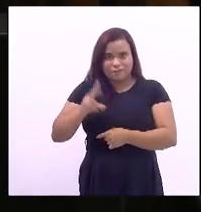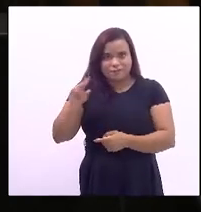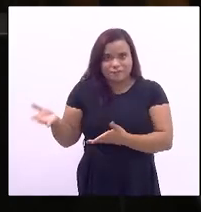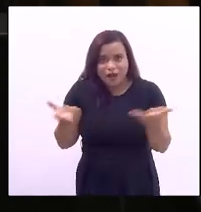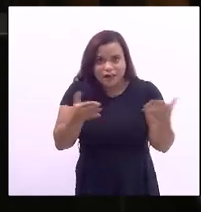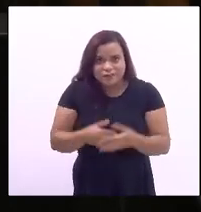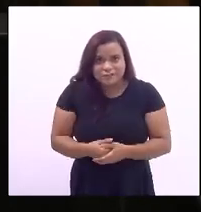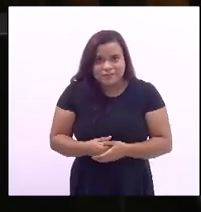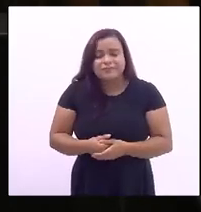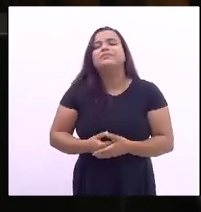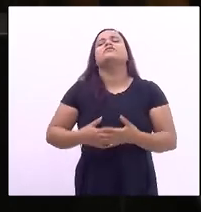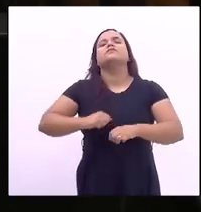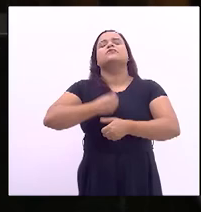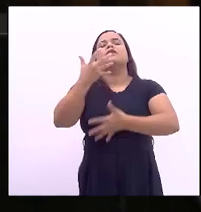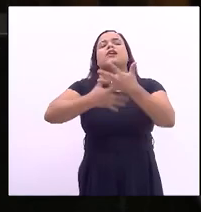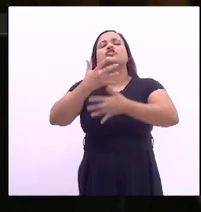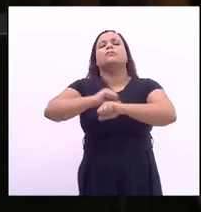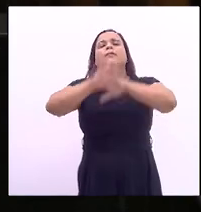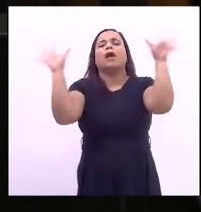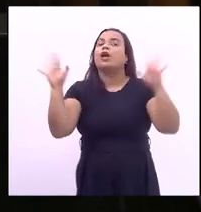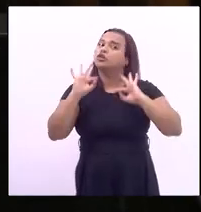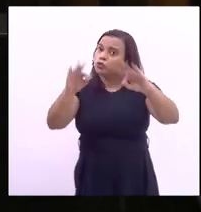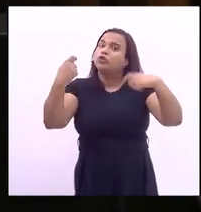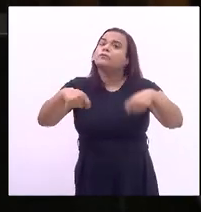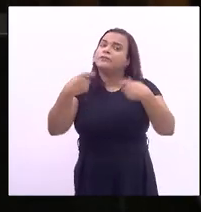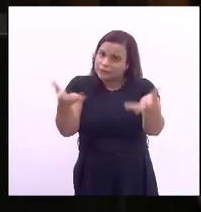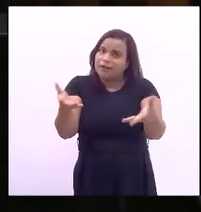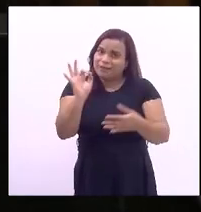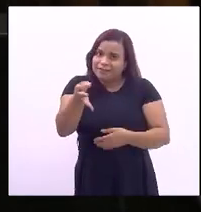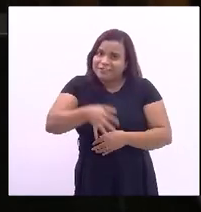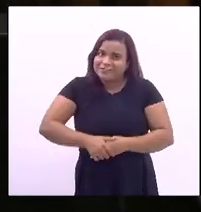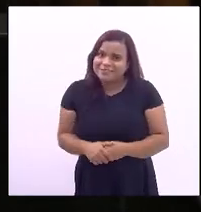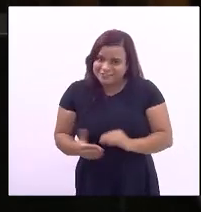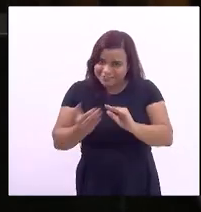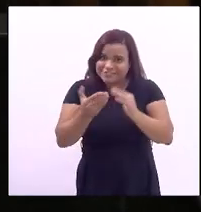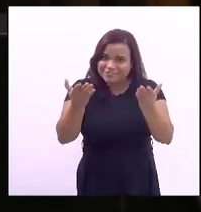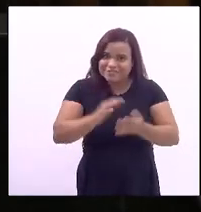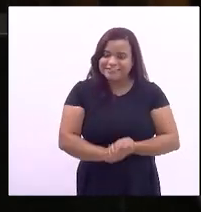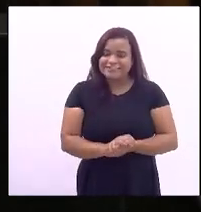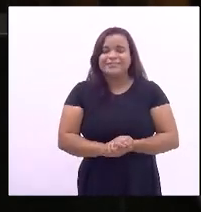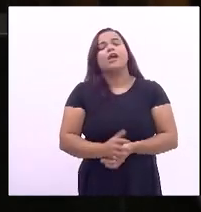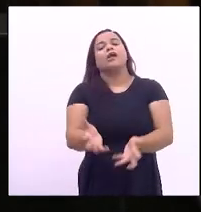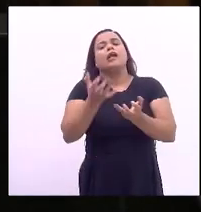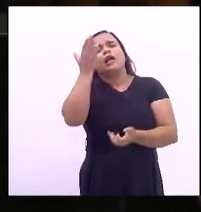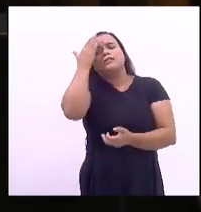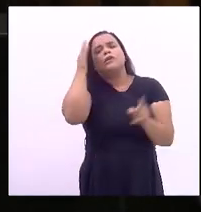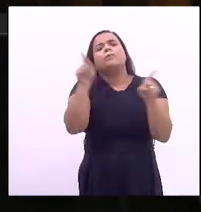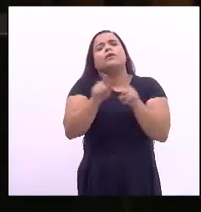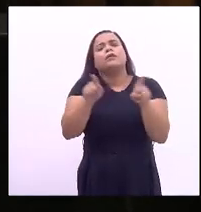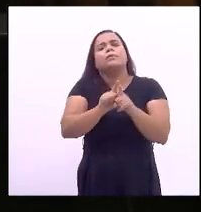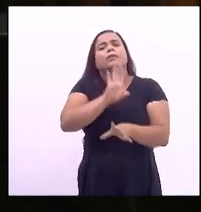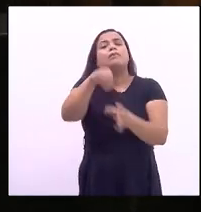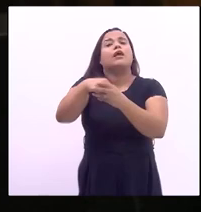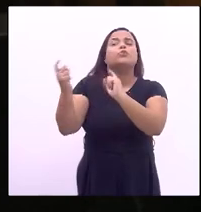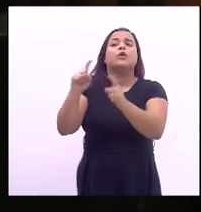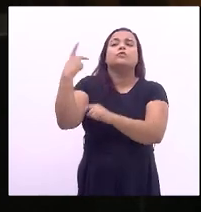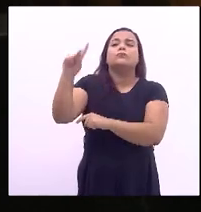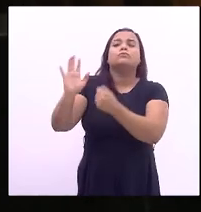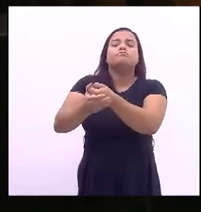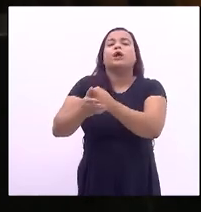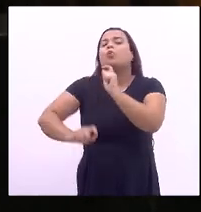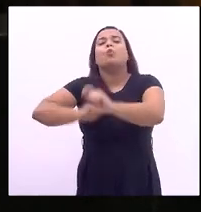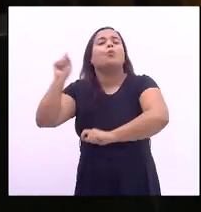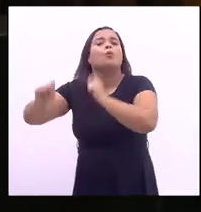transparência para todos né Nós também queremos saber o que ocorre nessas reuniões